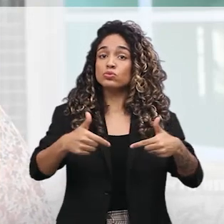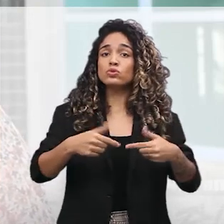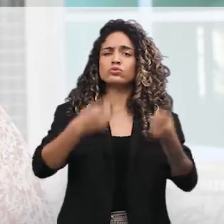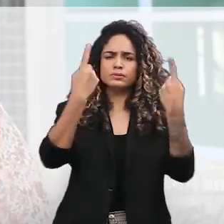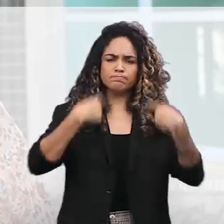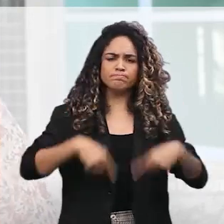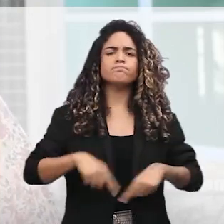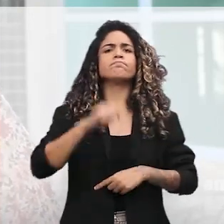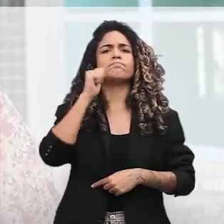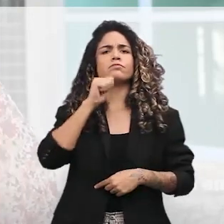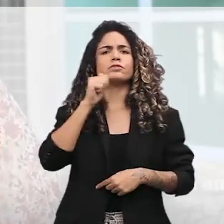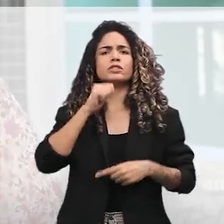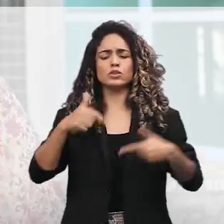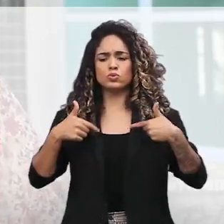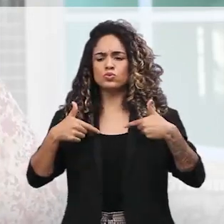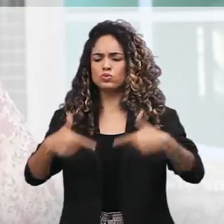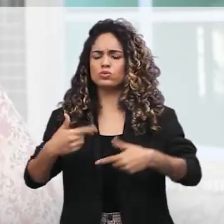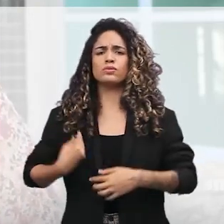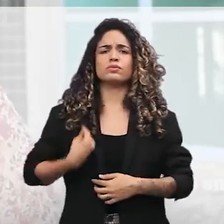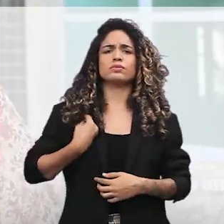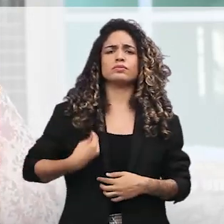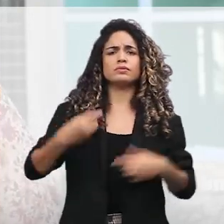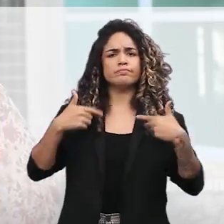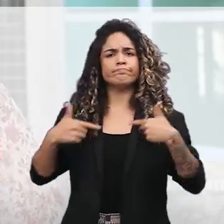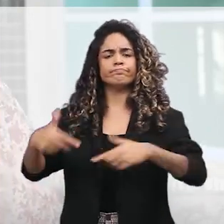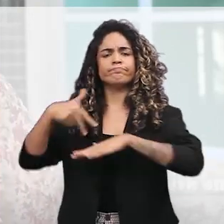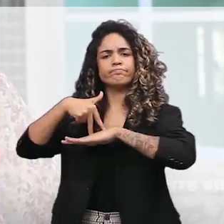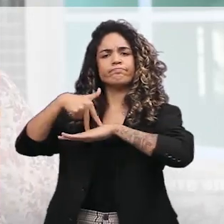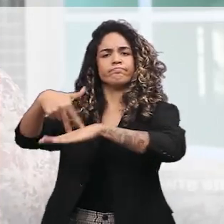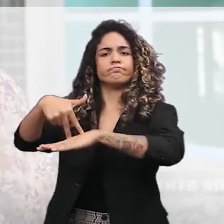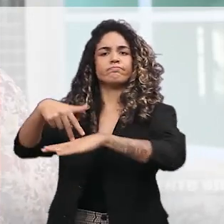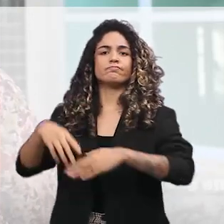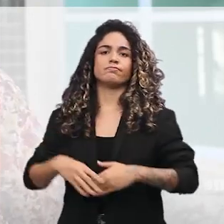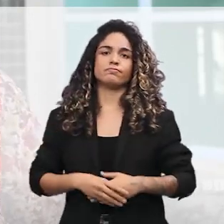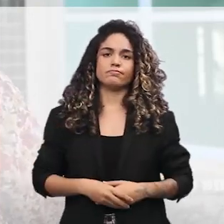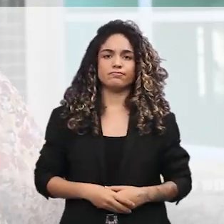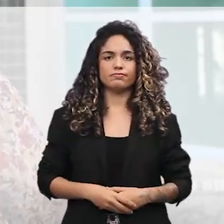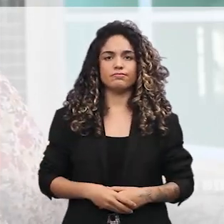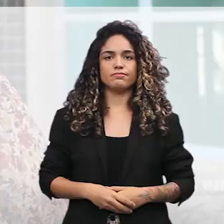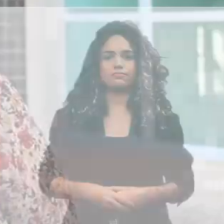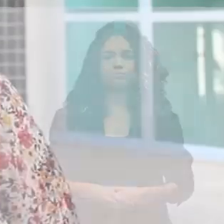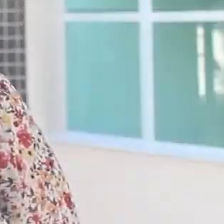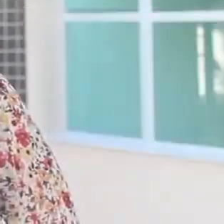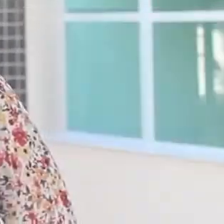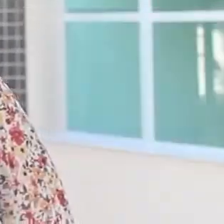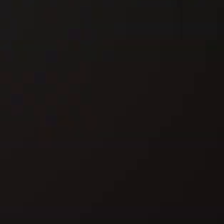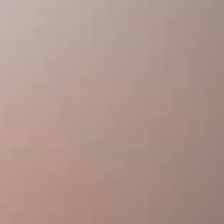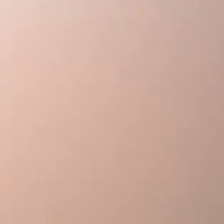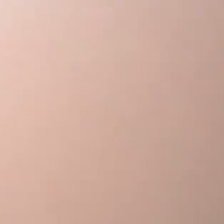Luta por existir, luta por viver, luta por ser quem são.